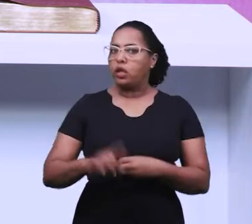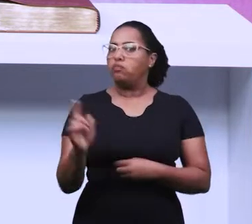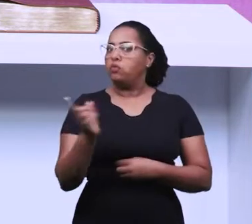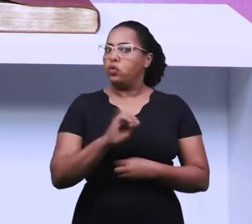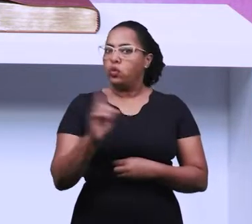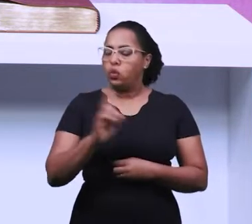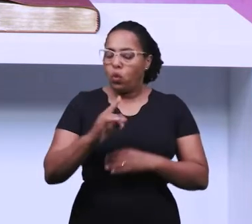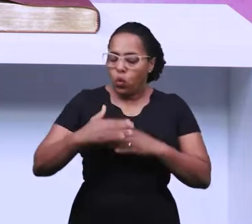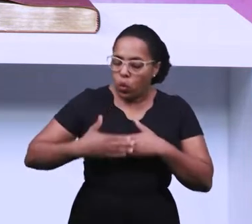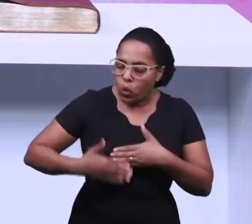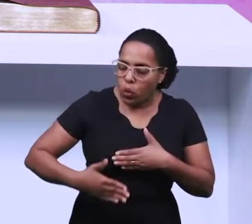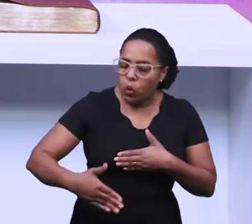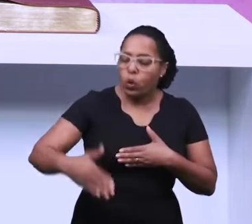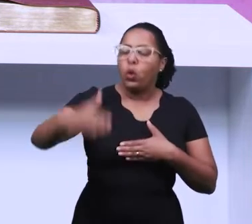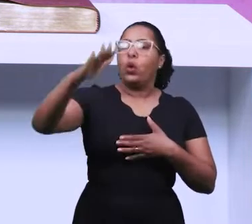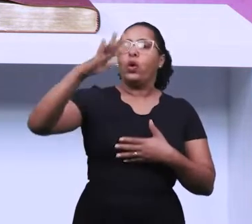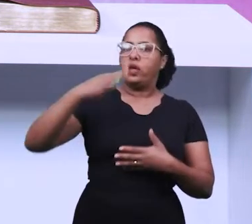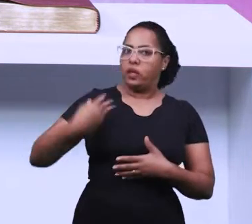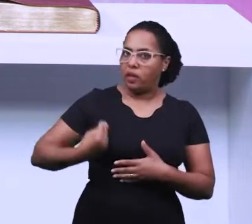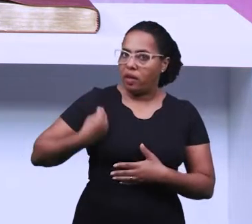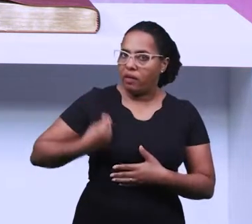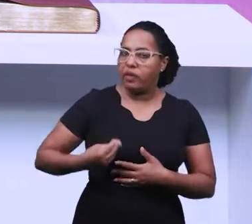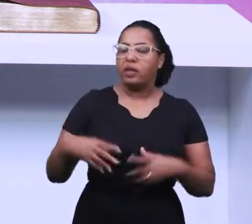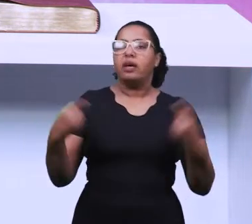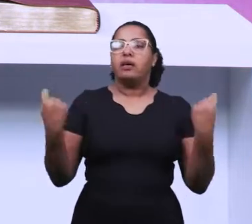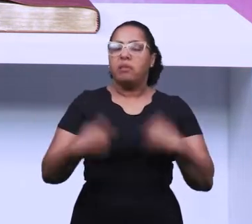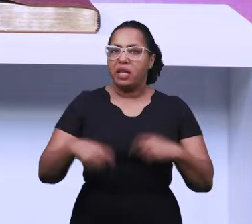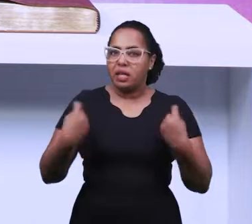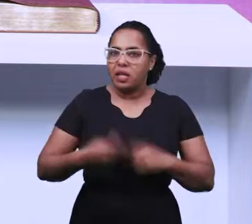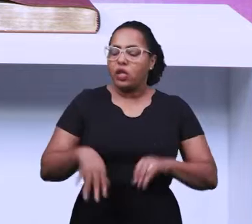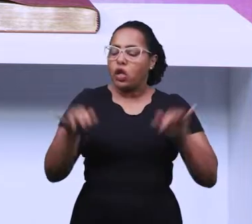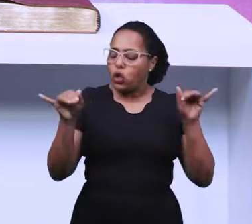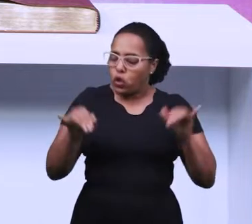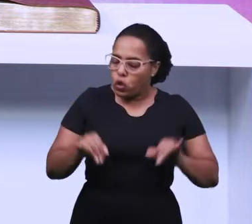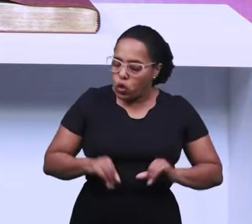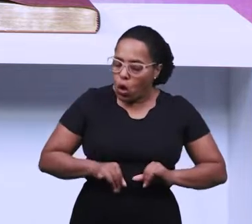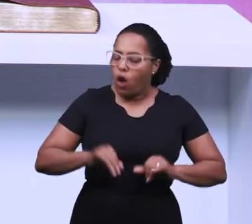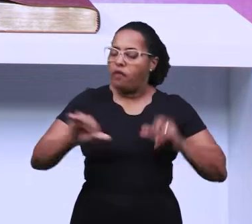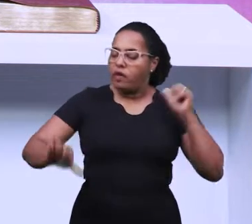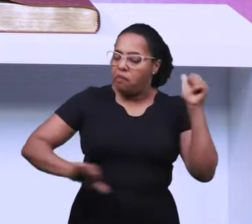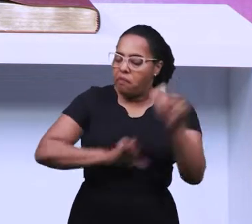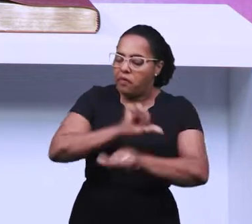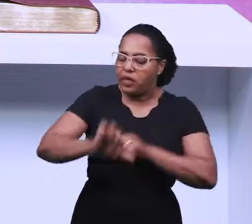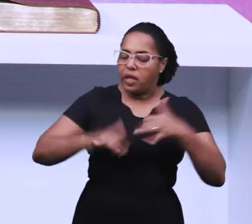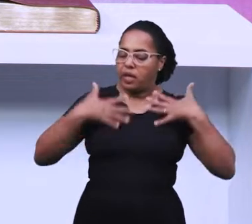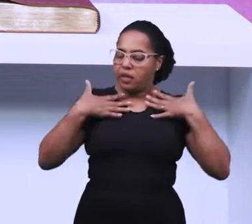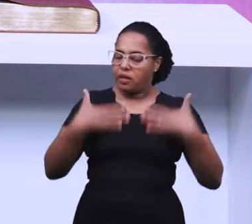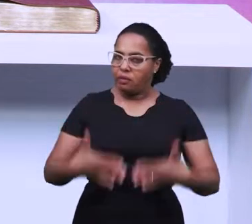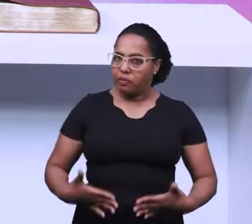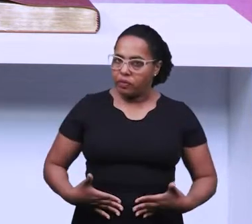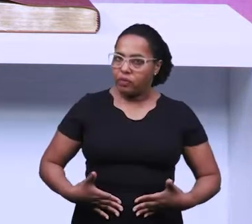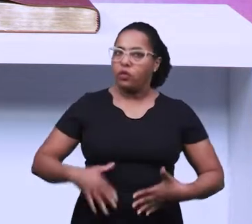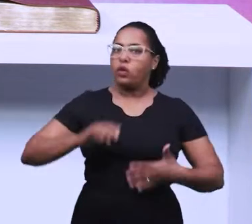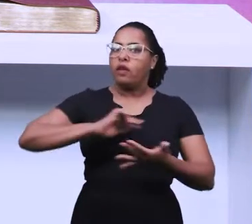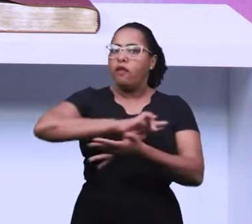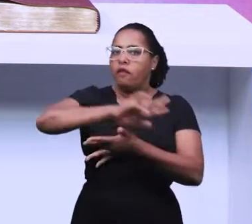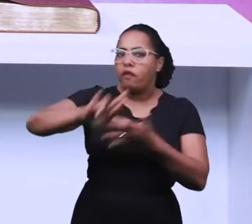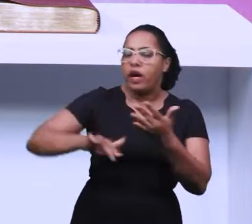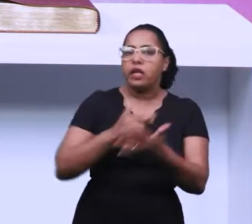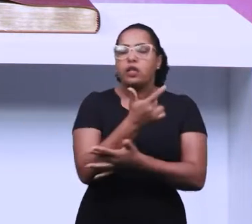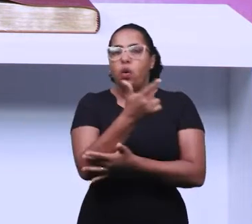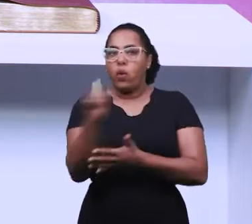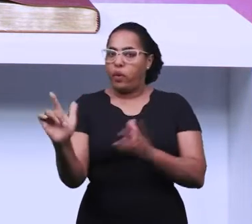Como falamos, durante toda a vida, o indivíduo vai sofrer mudanças físicas e as várias